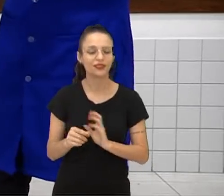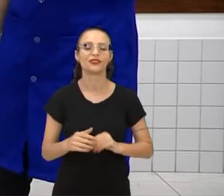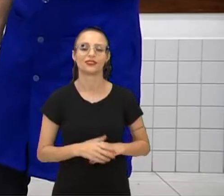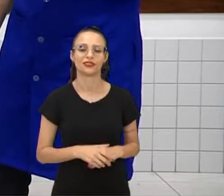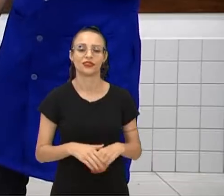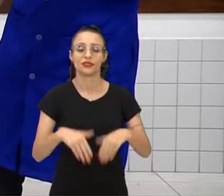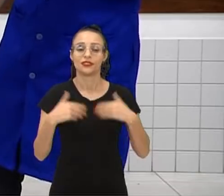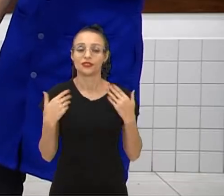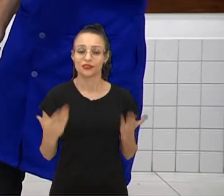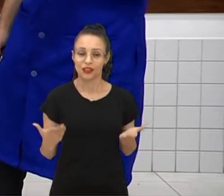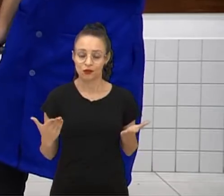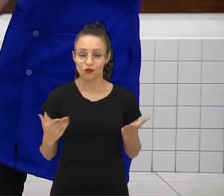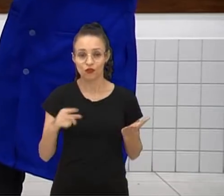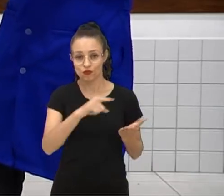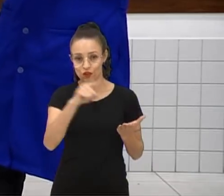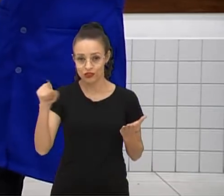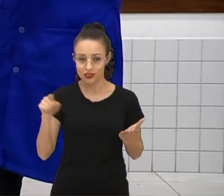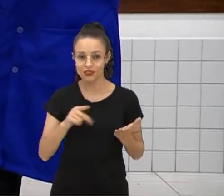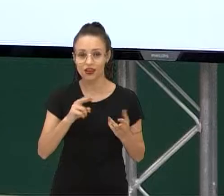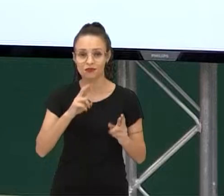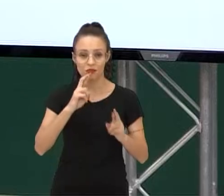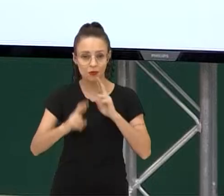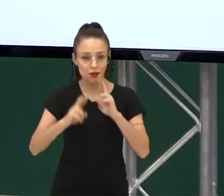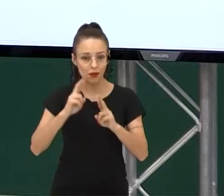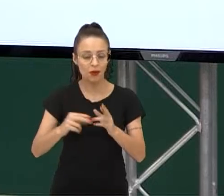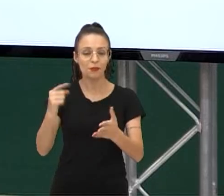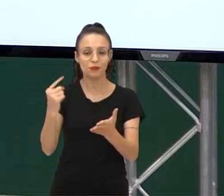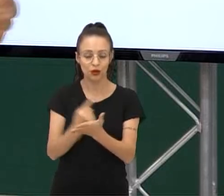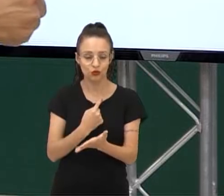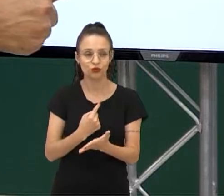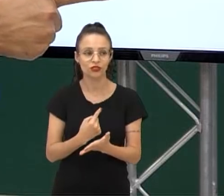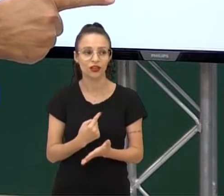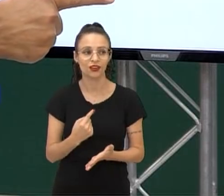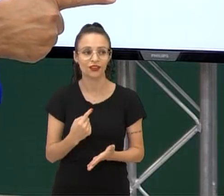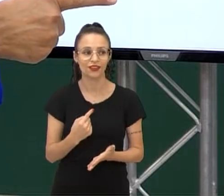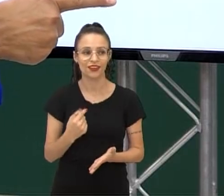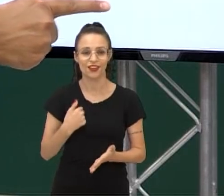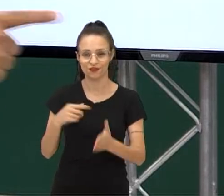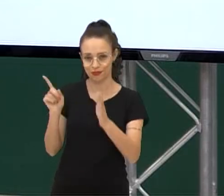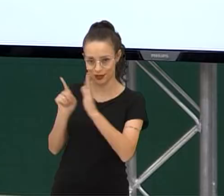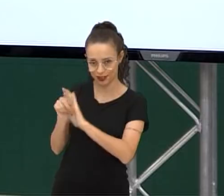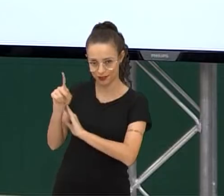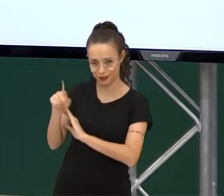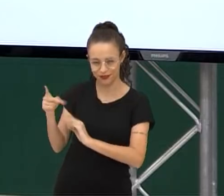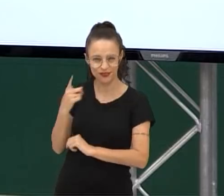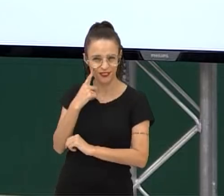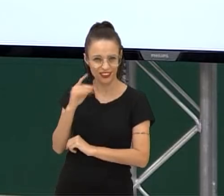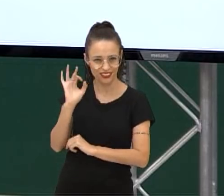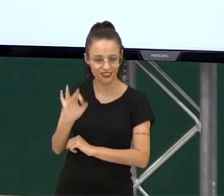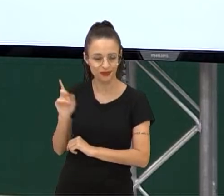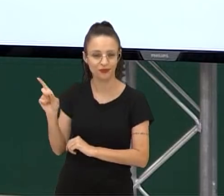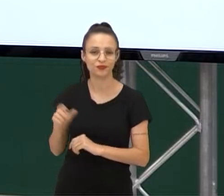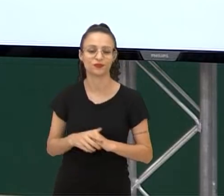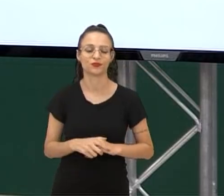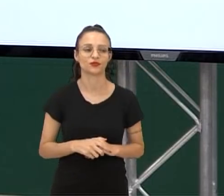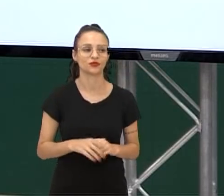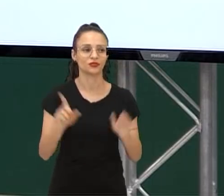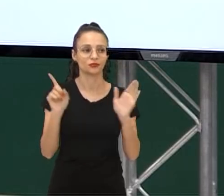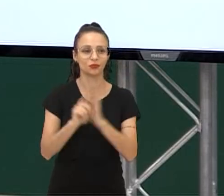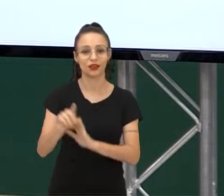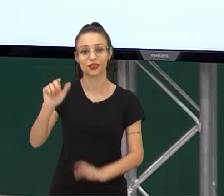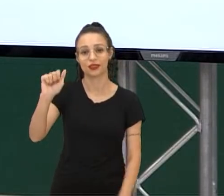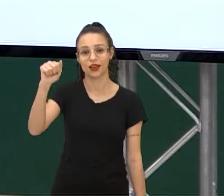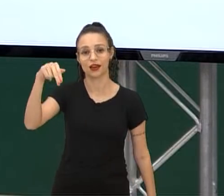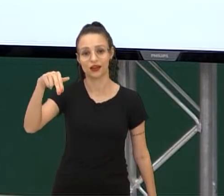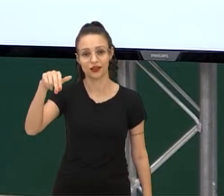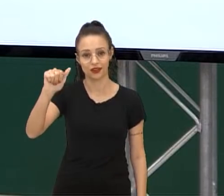Então, enquanto vocês respondem a pergunta aí no aplicativo, eu vou fazer uma pergunta para o professor aqui, vamos ver se ele vai saber. A pergunta é da